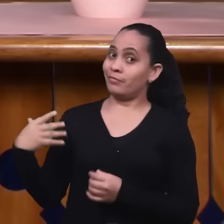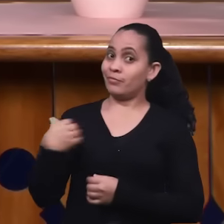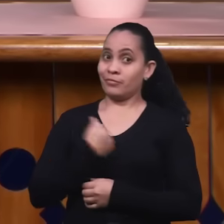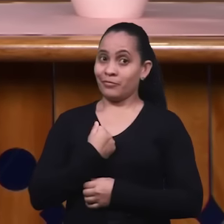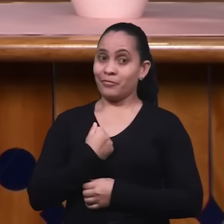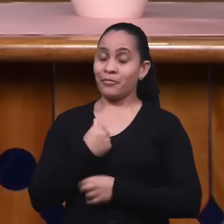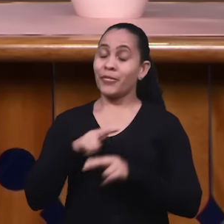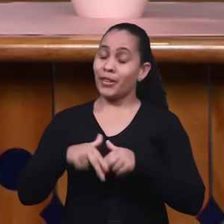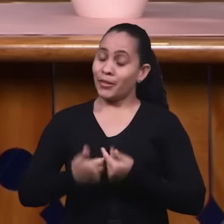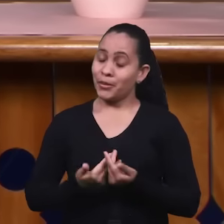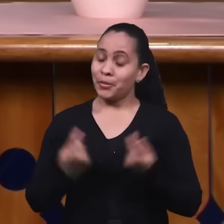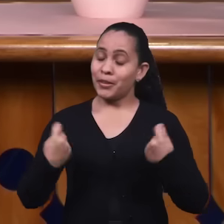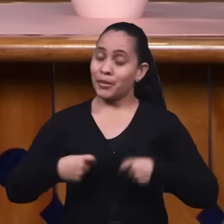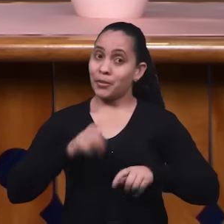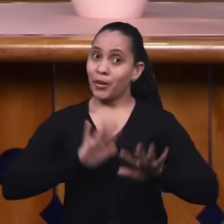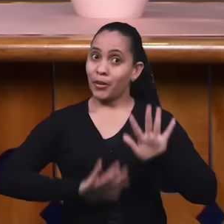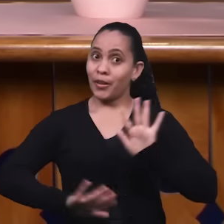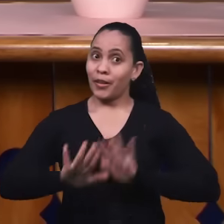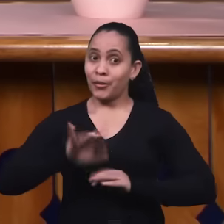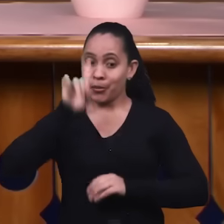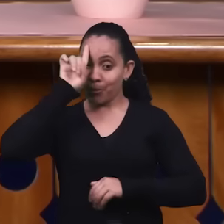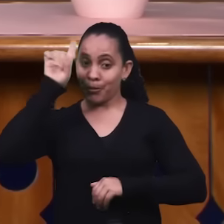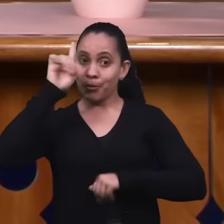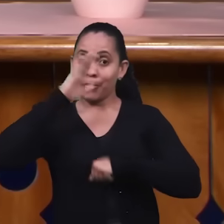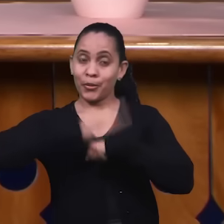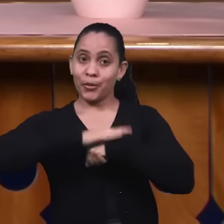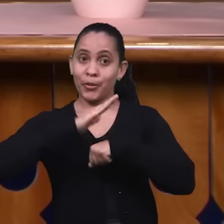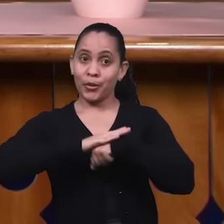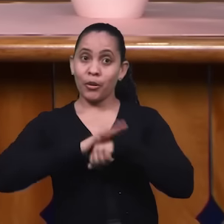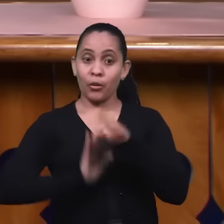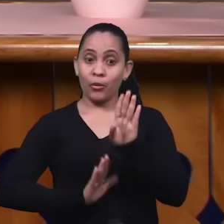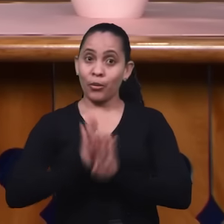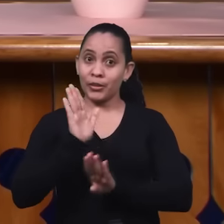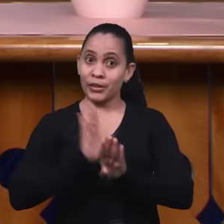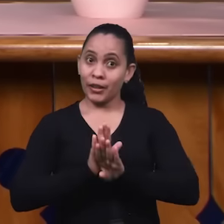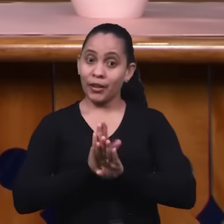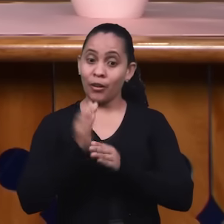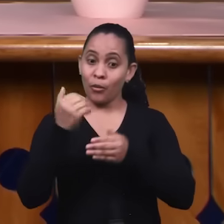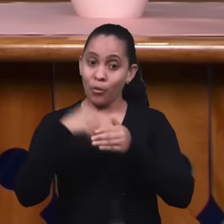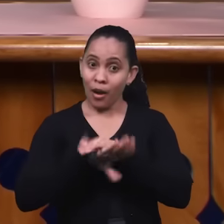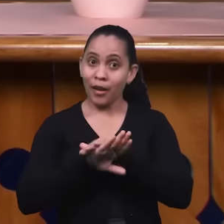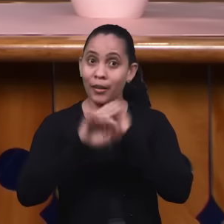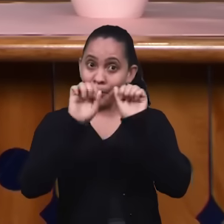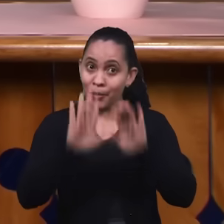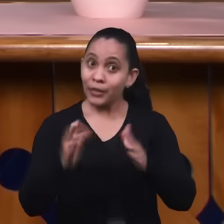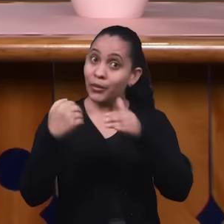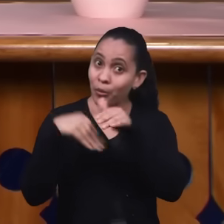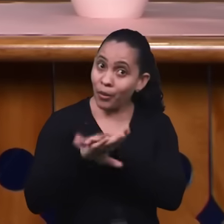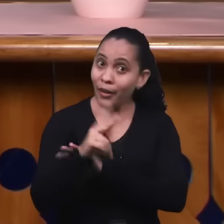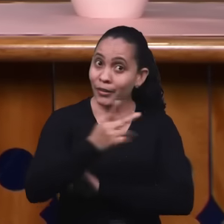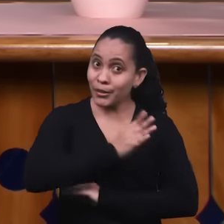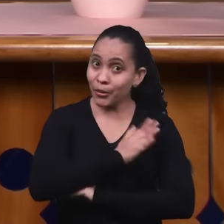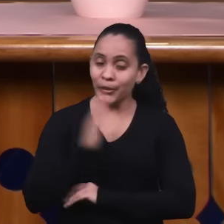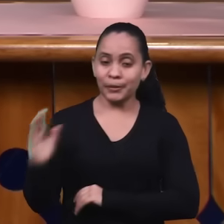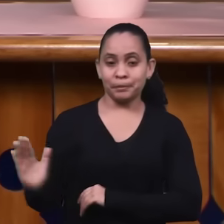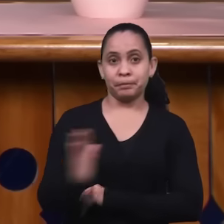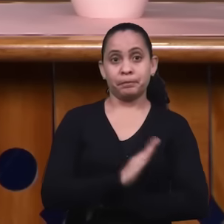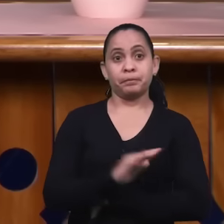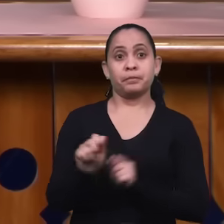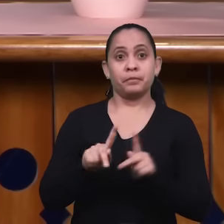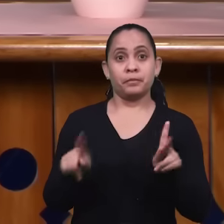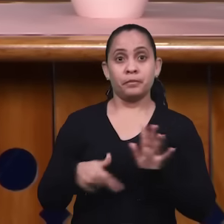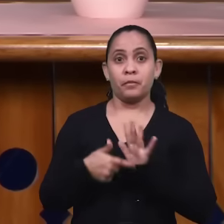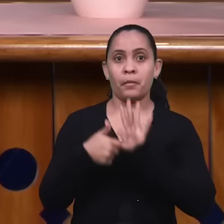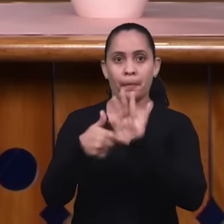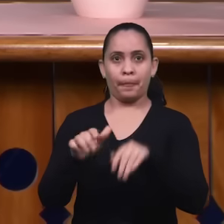isso, nós temos que tomar cuidado, guarda o que tens. Há um texto em Provérbios que diz assim, olha, o comprador diz, nada vale,